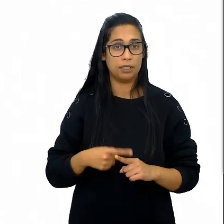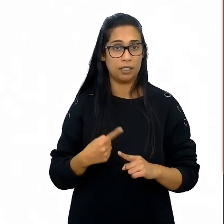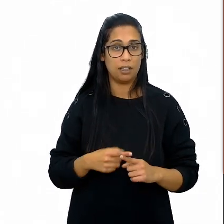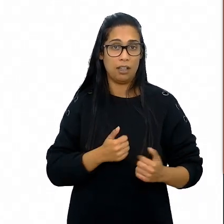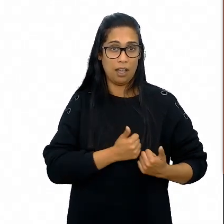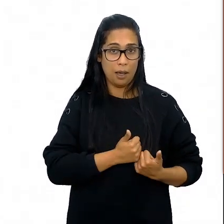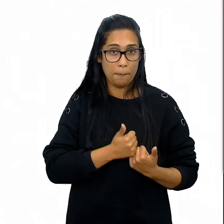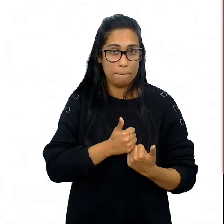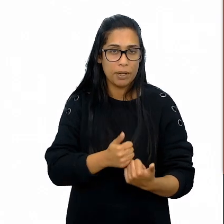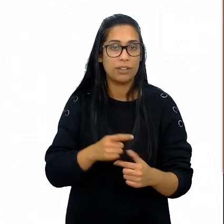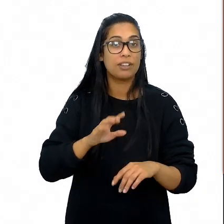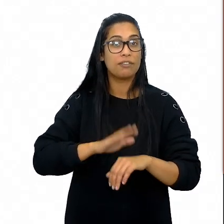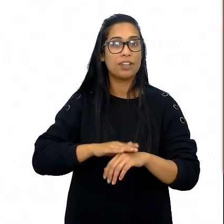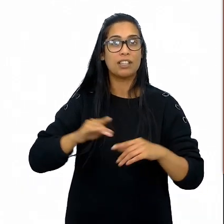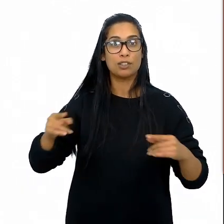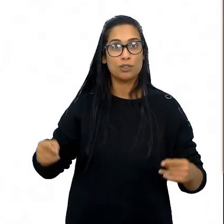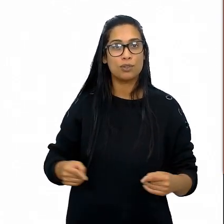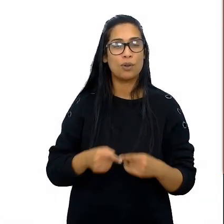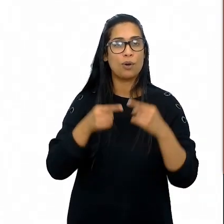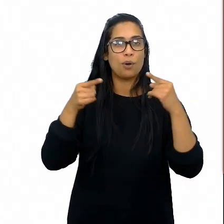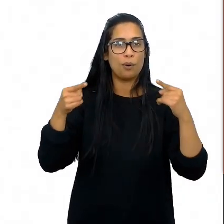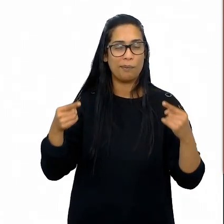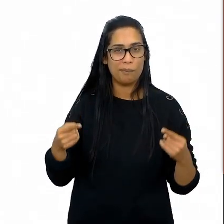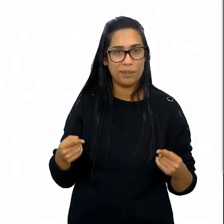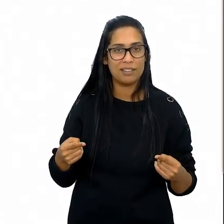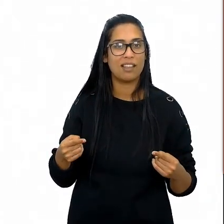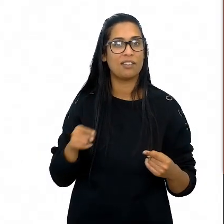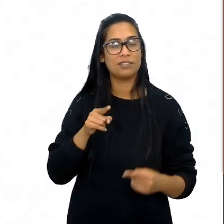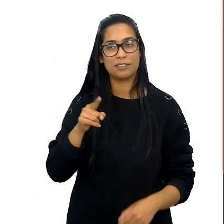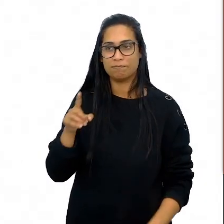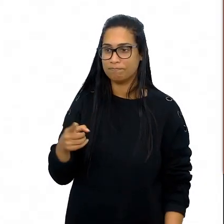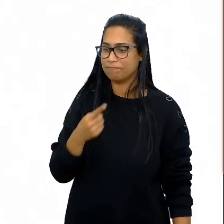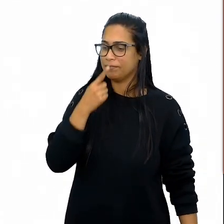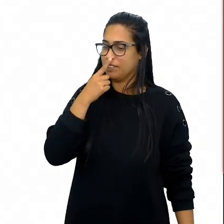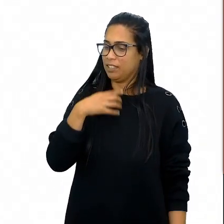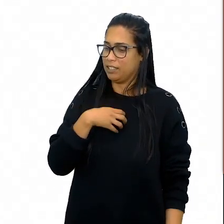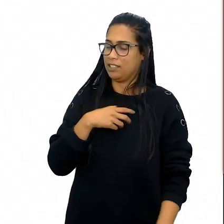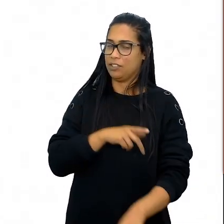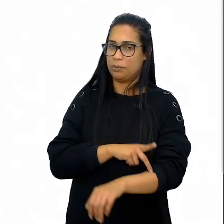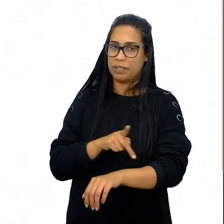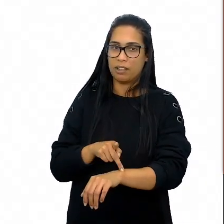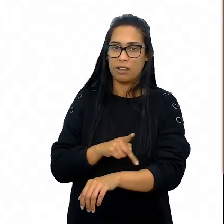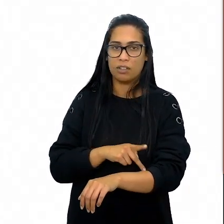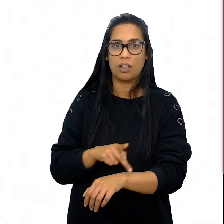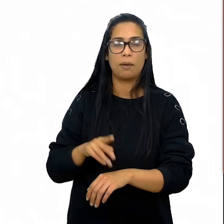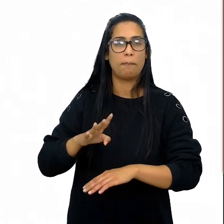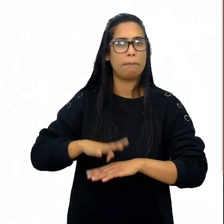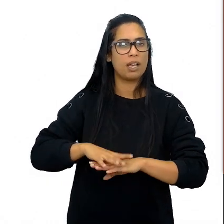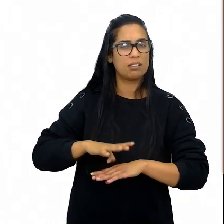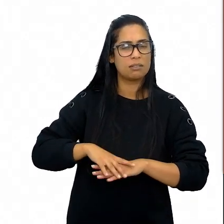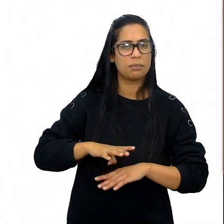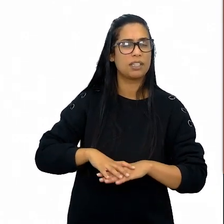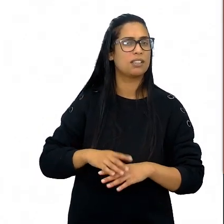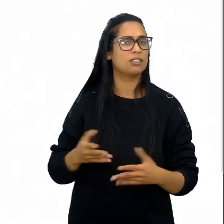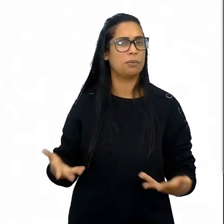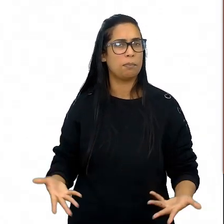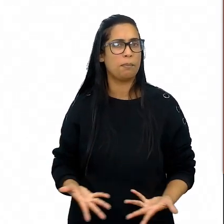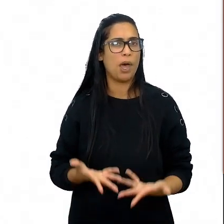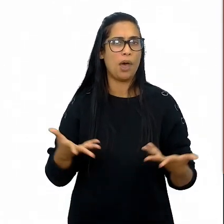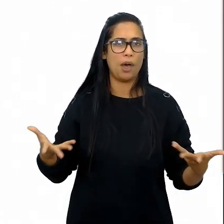vai dar muito sentindo para o nosso fazer didático-pedagógico como professores de matemática